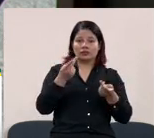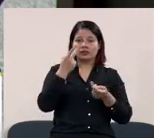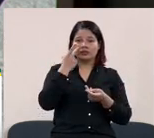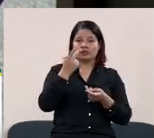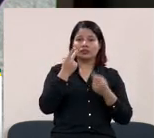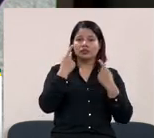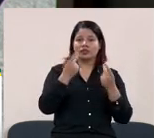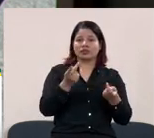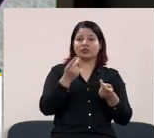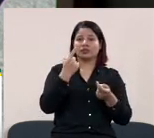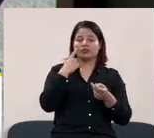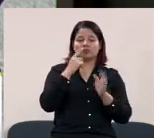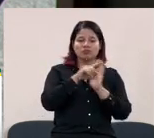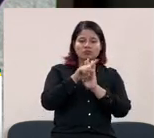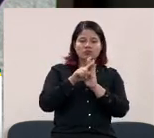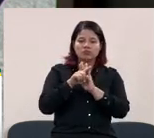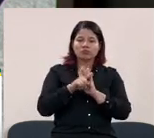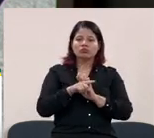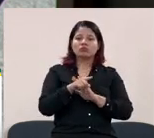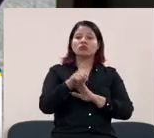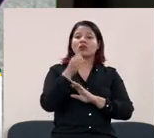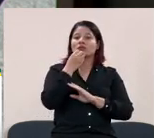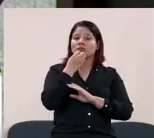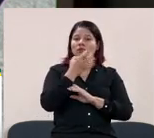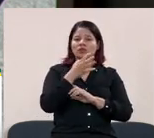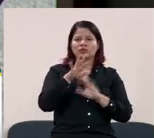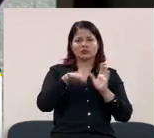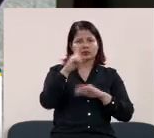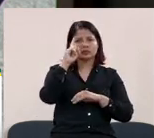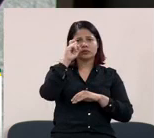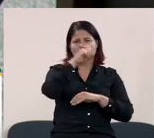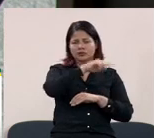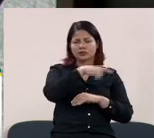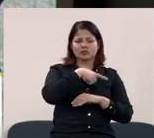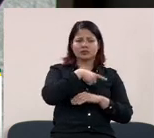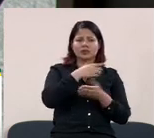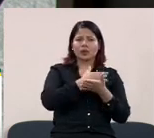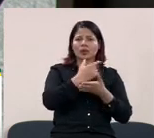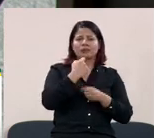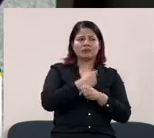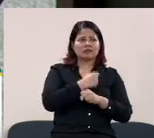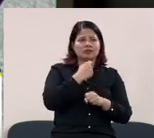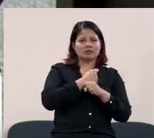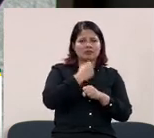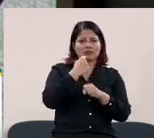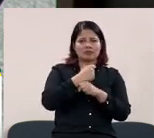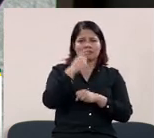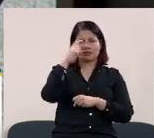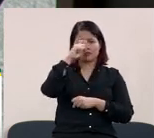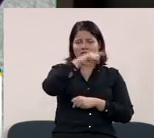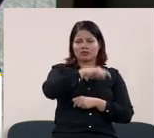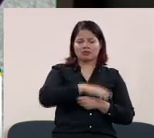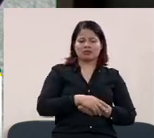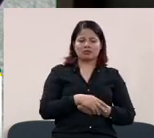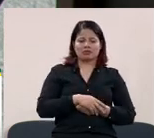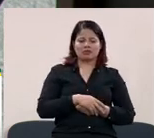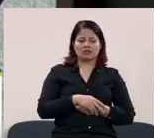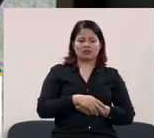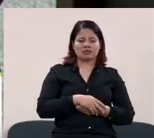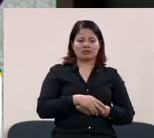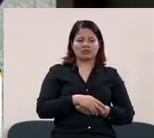nesse modelo que tem acontecido, realmente é duro, é difícil nesse primeiro momento, deputado Max,